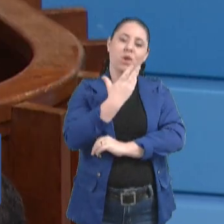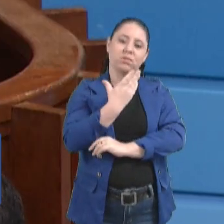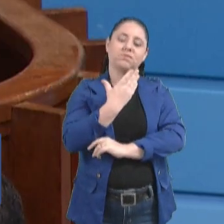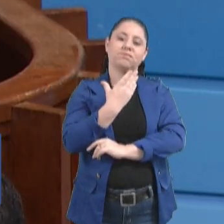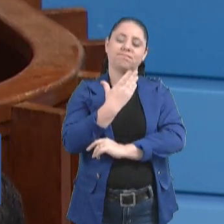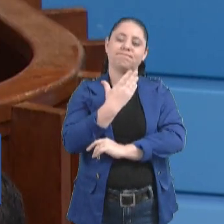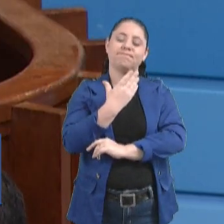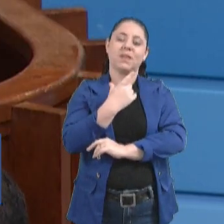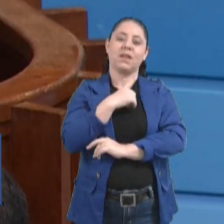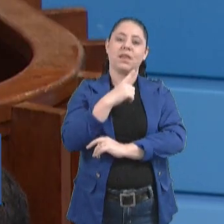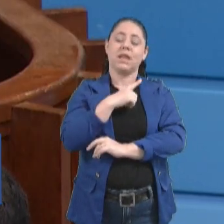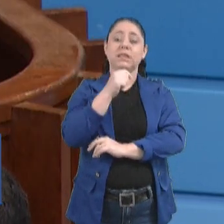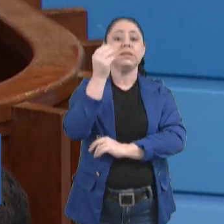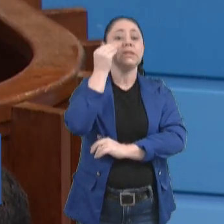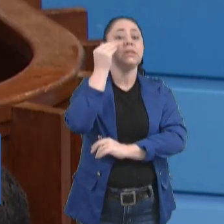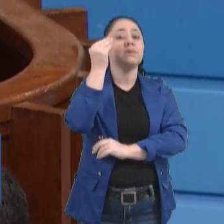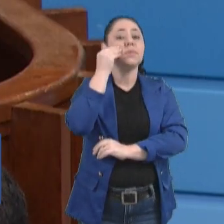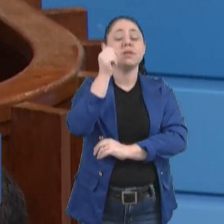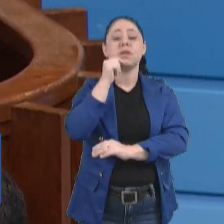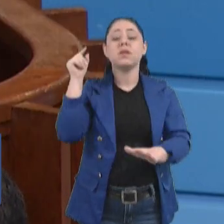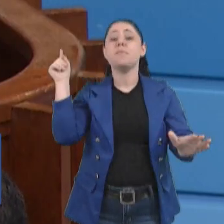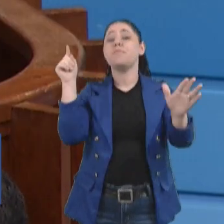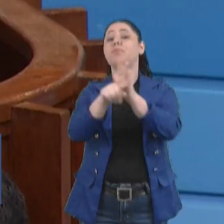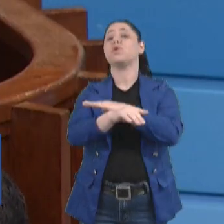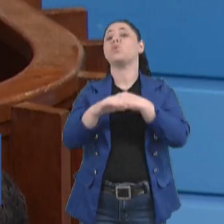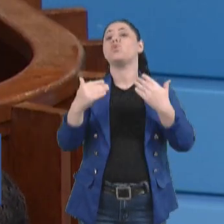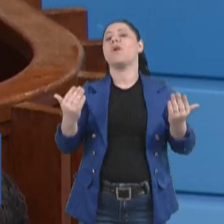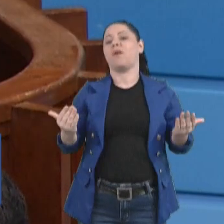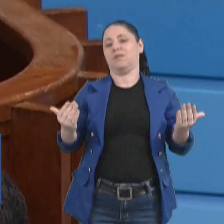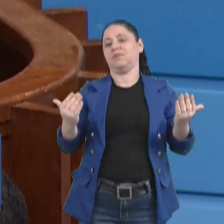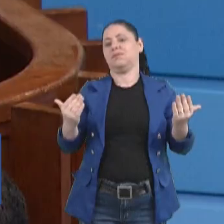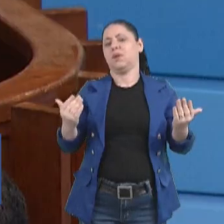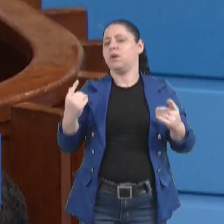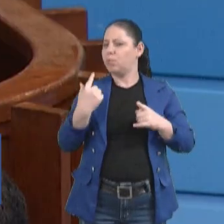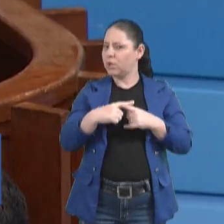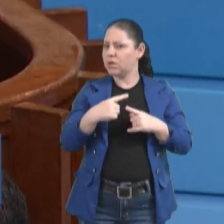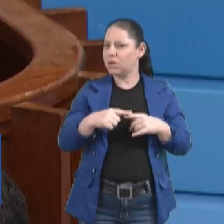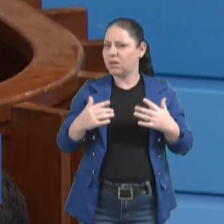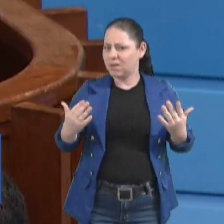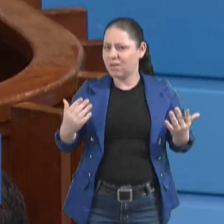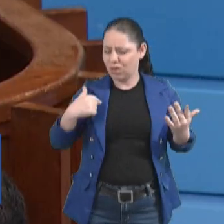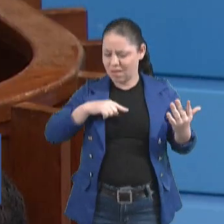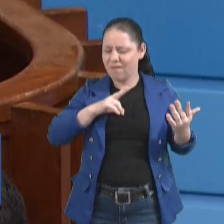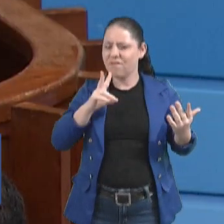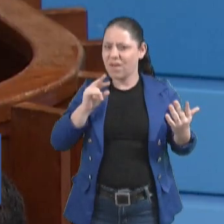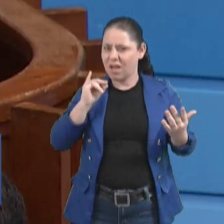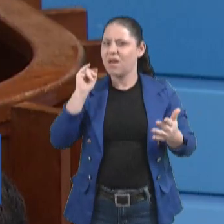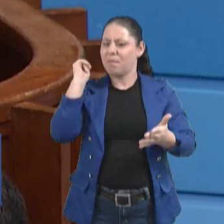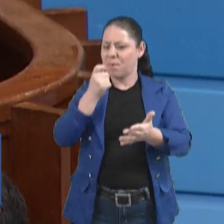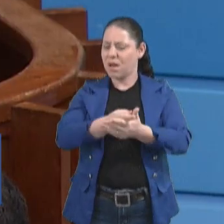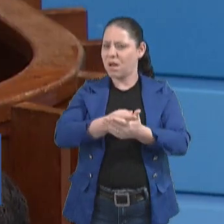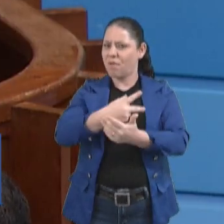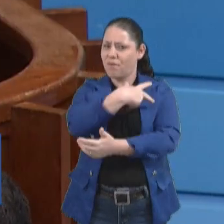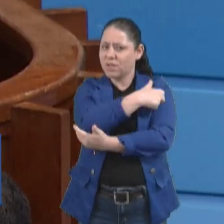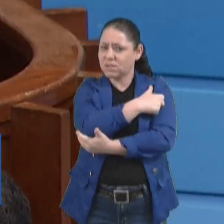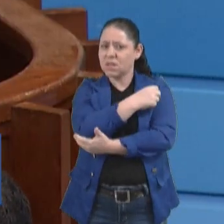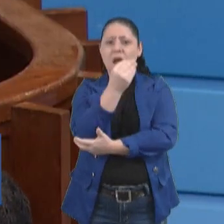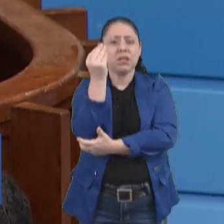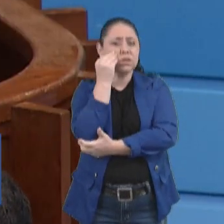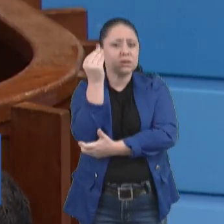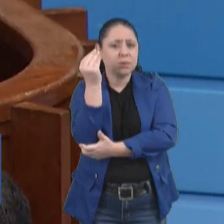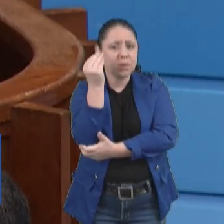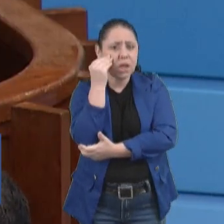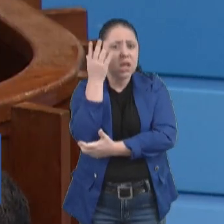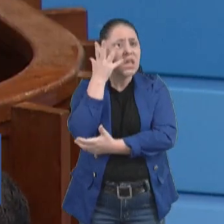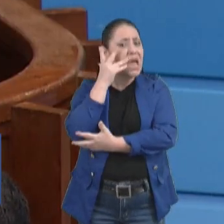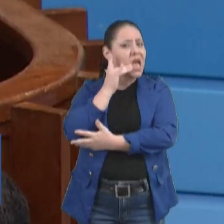estando em fase experimental. E pergunto, por qual motivo vamos impor uma vacina